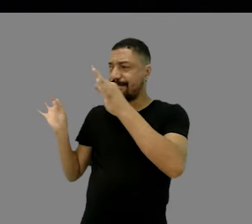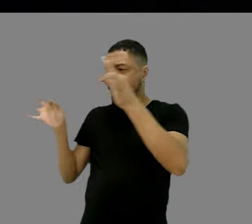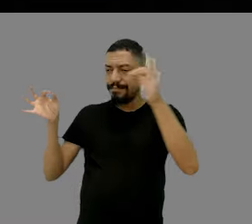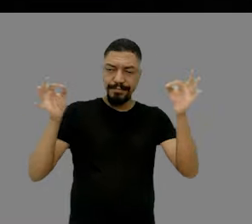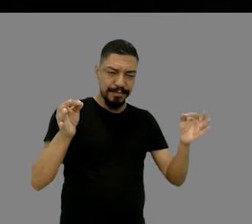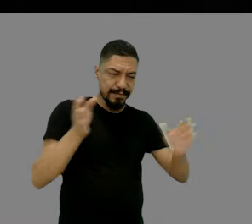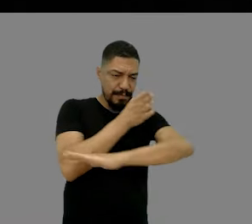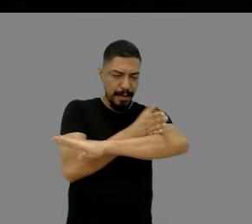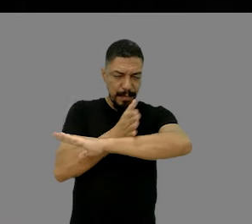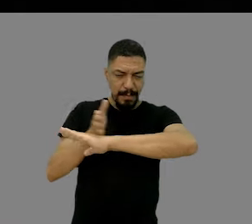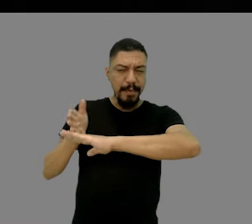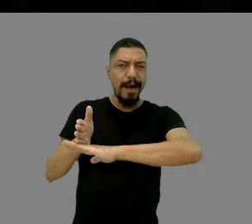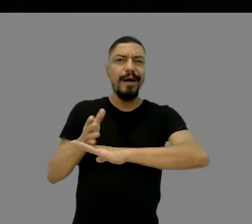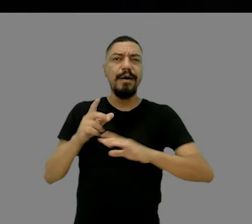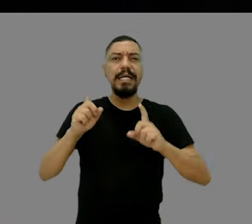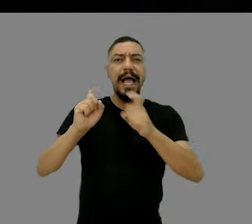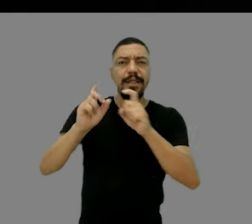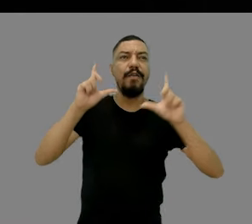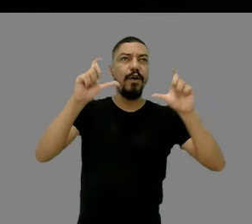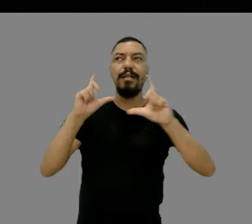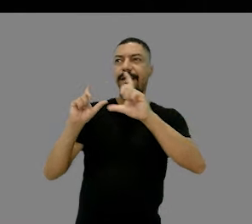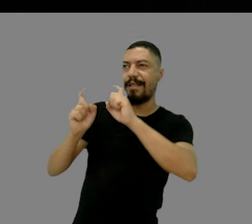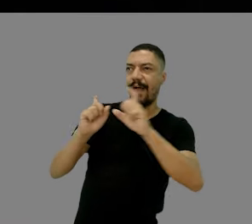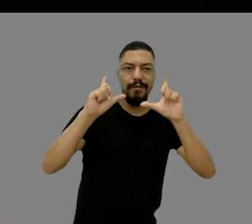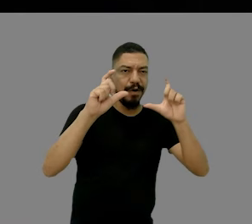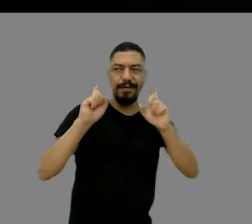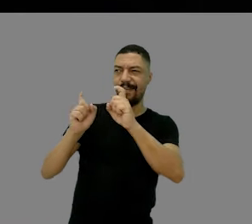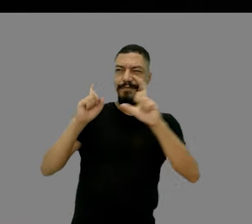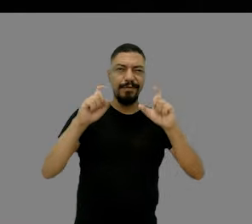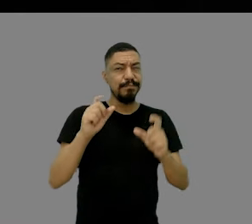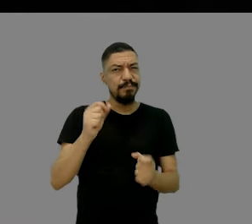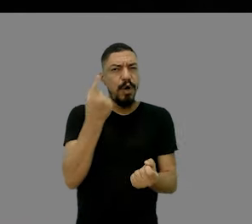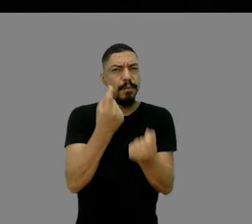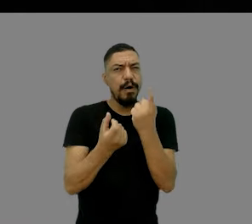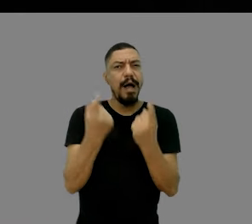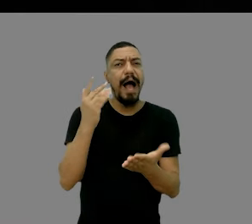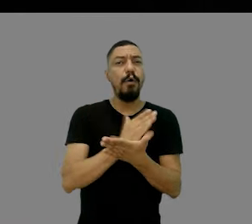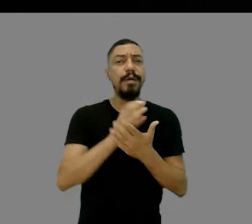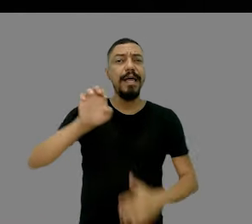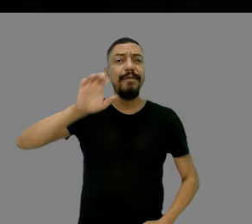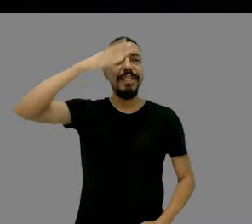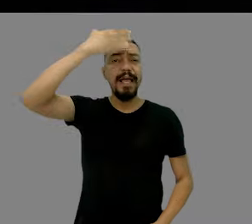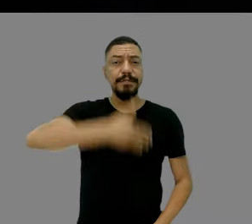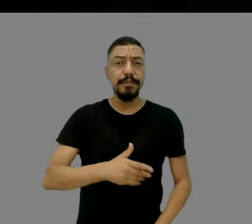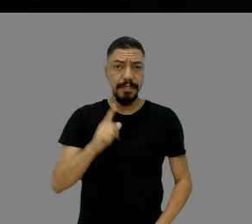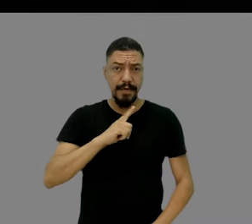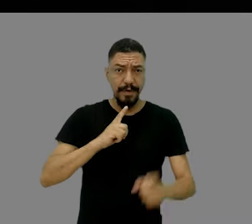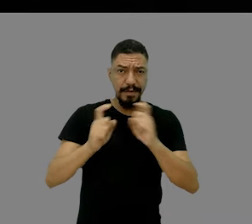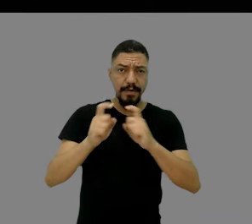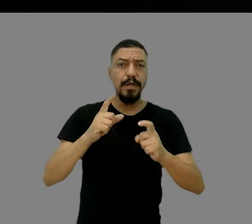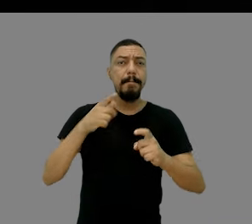reuniões aconteceram. No caso ali do parquinho, como a gente só fez 3 gravações, né, no curta, aí a gente